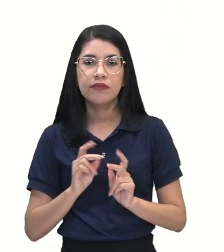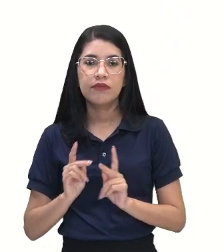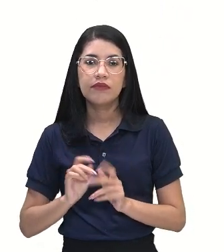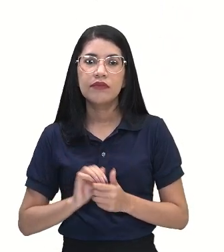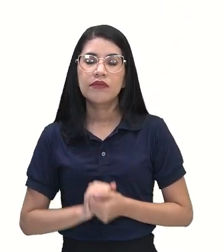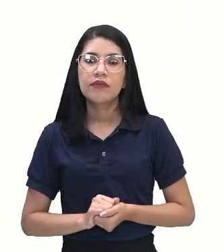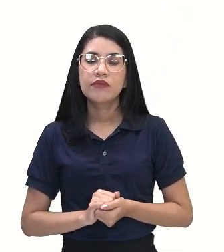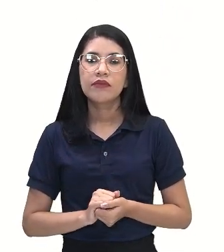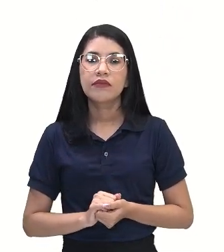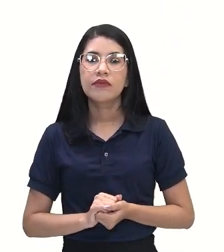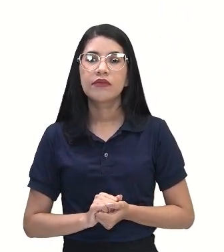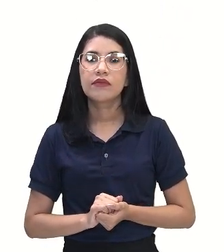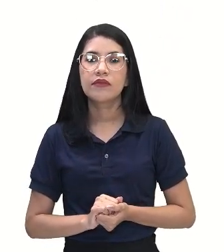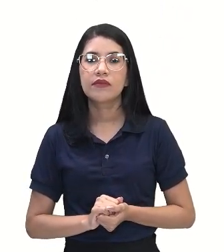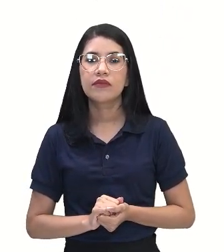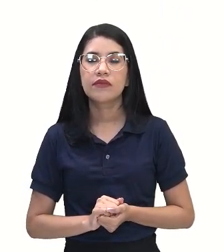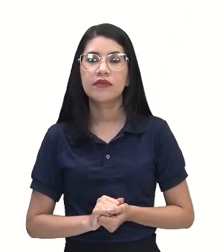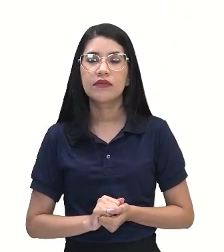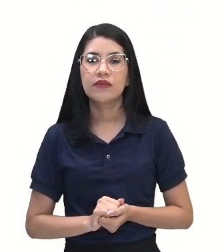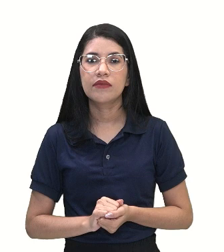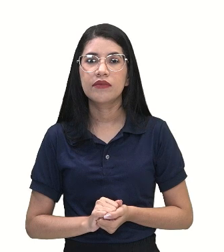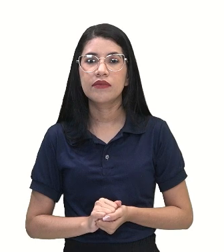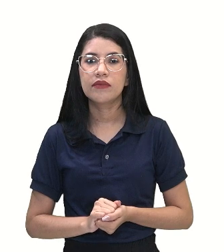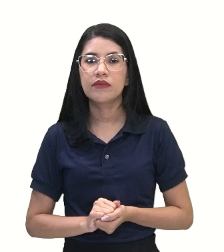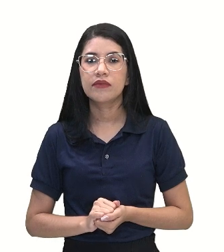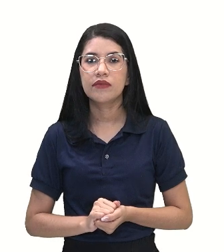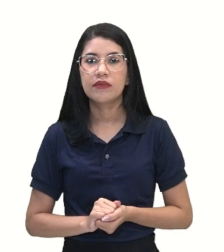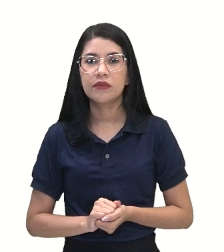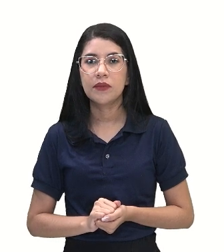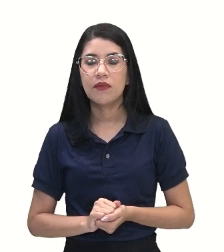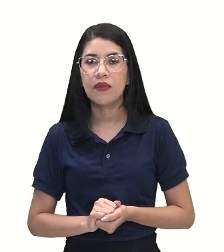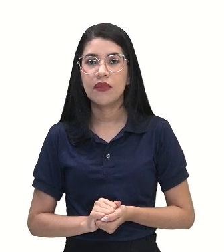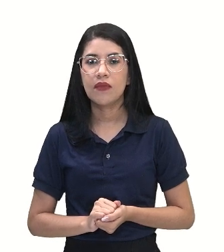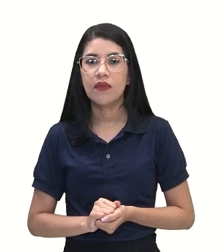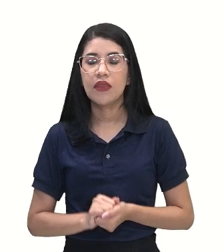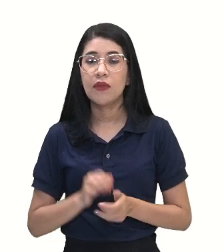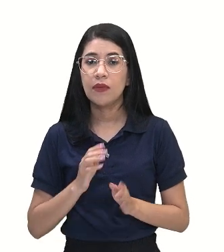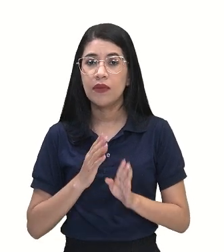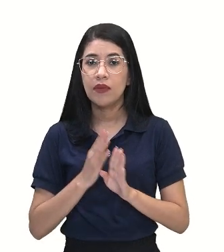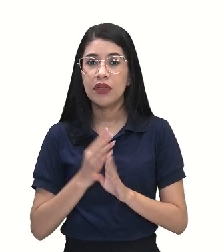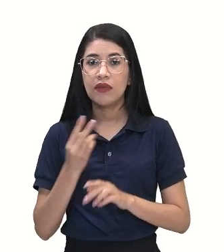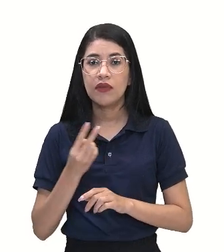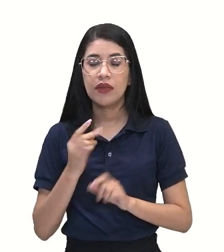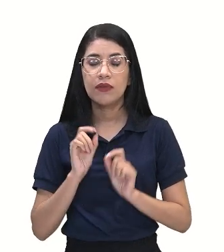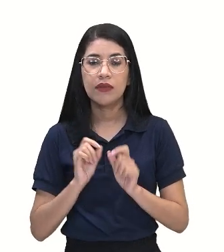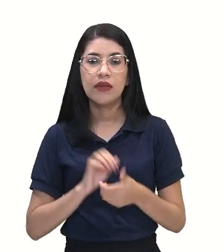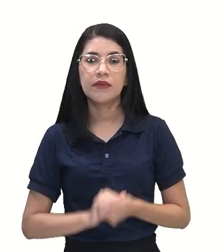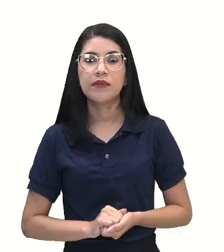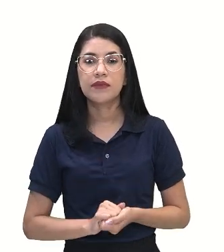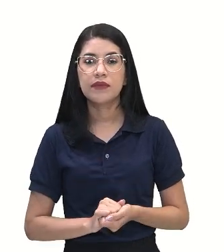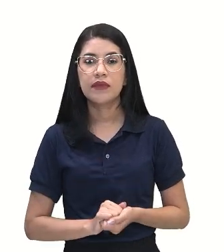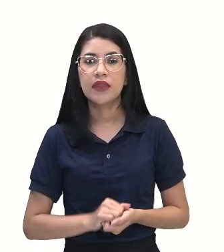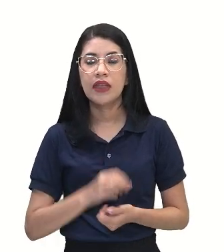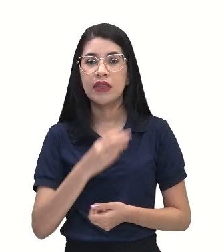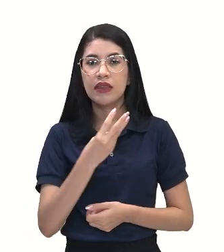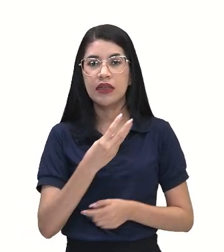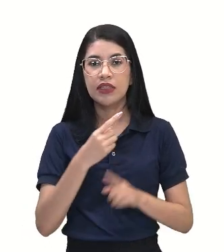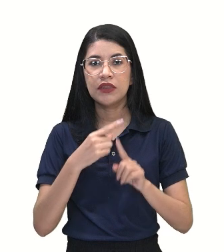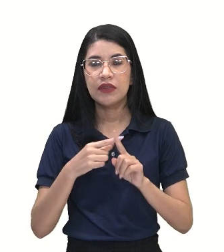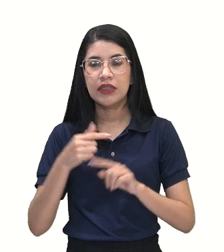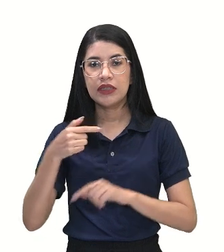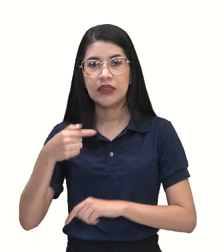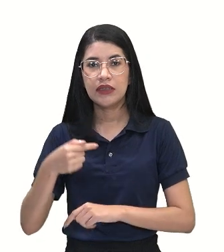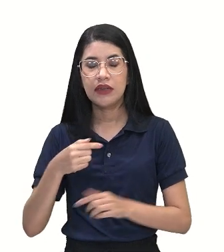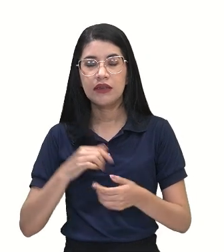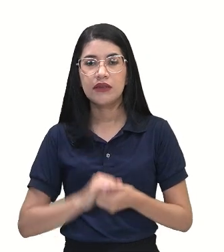Pronto. Cheguei aqui, ó, no valor. A10 é igual a 3